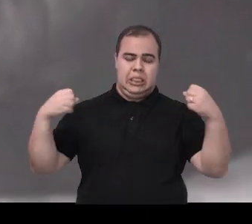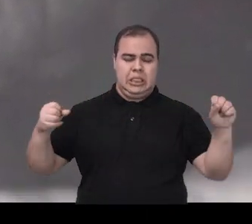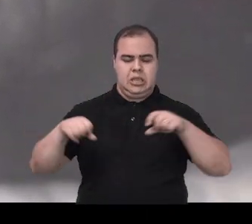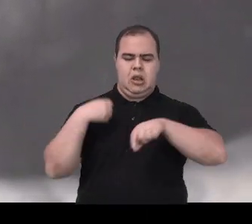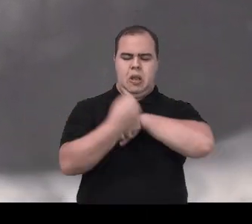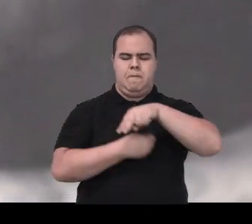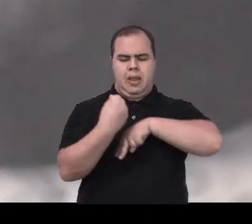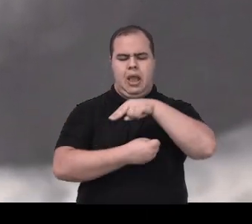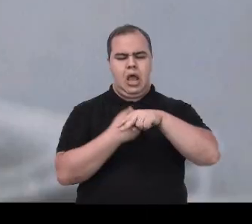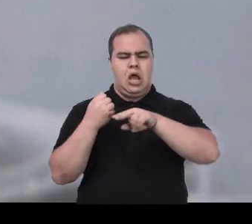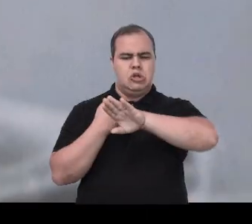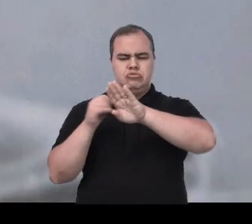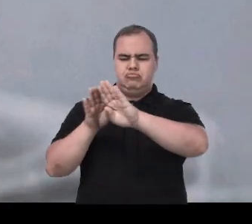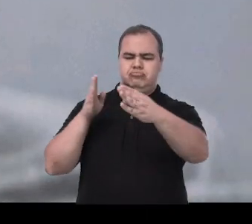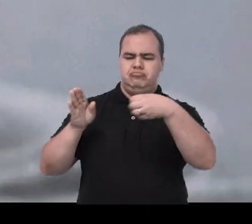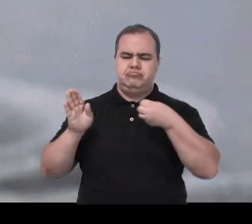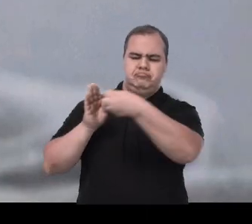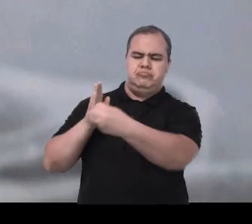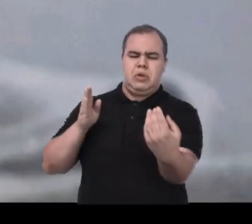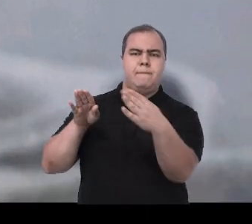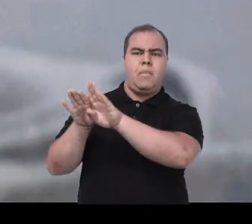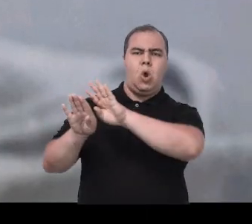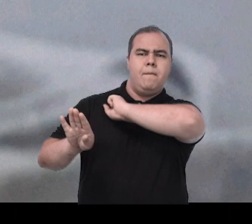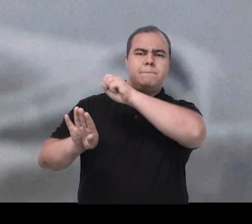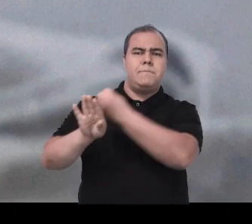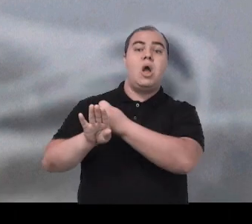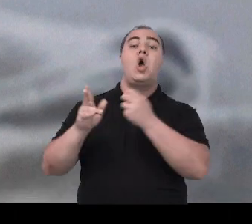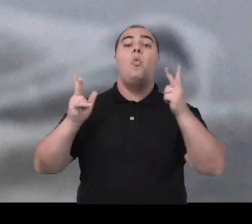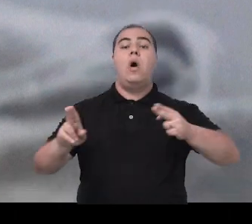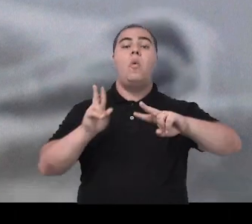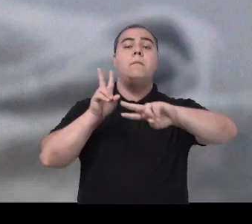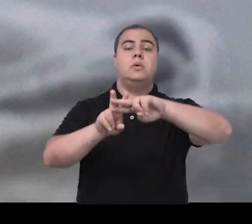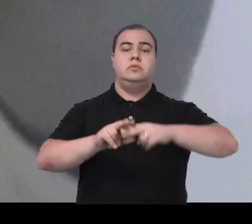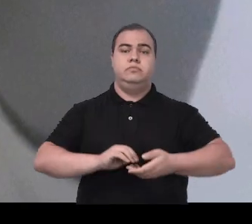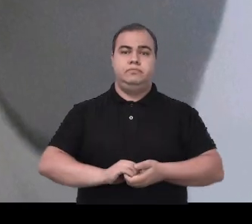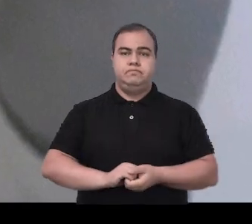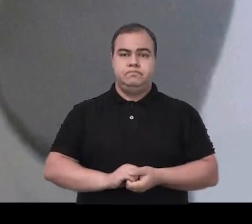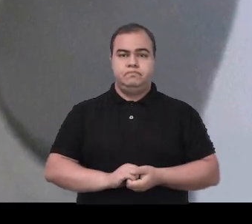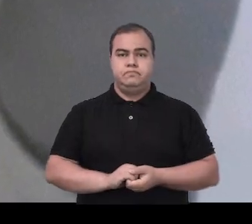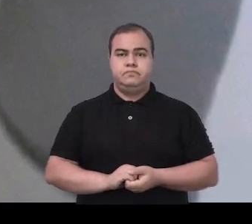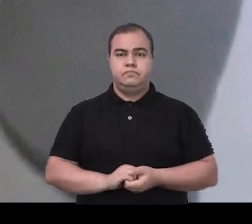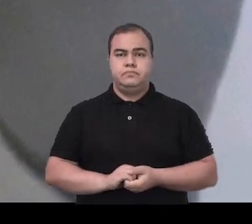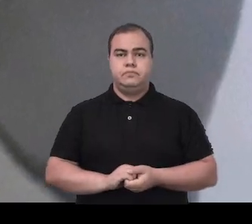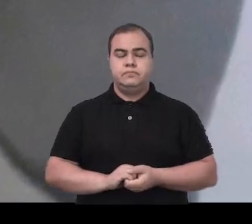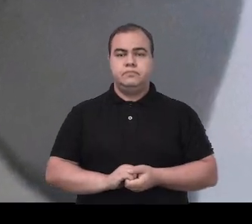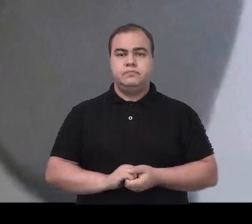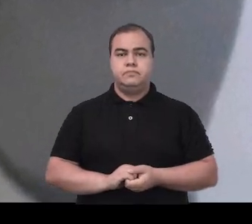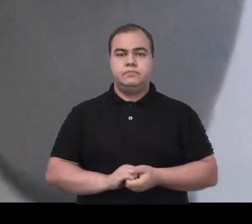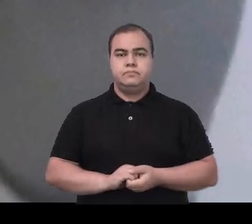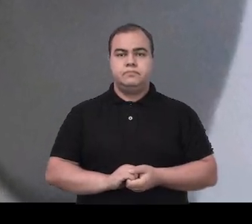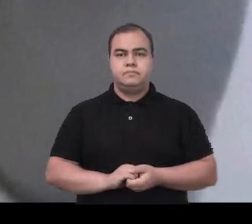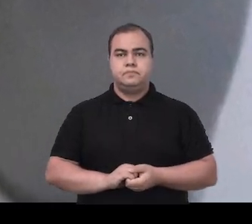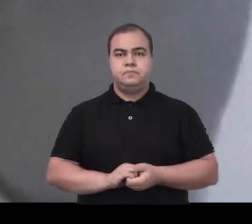ficavam trancados. Mais ou menos assim, uma prisão, né? Gastão Wagner de Souza Campos,